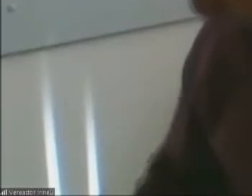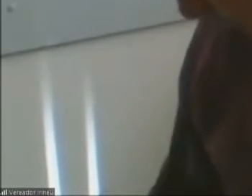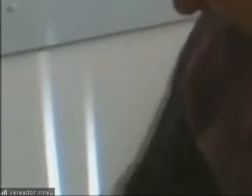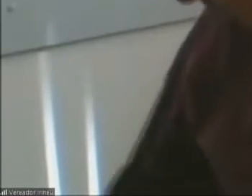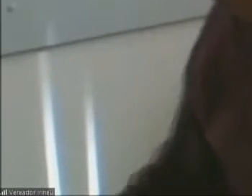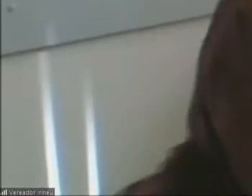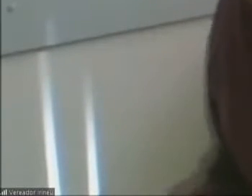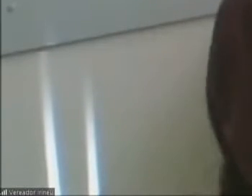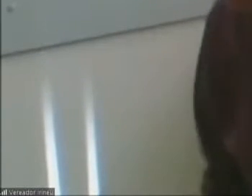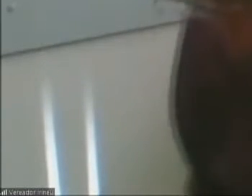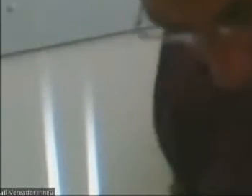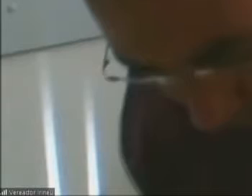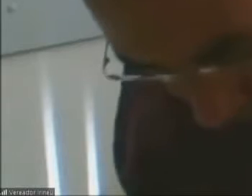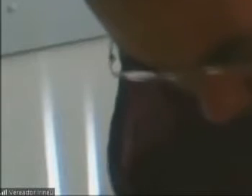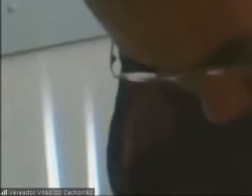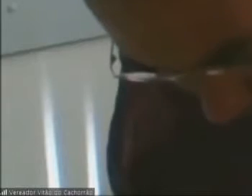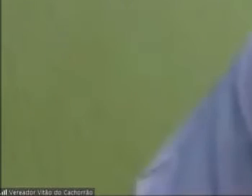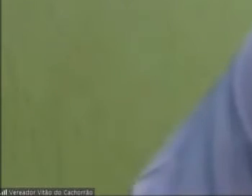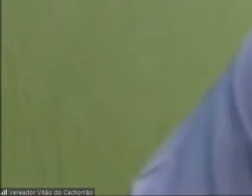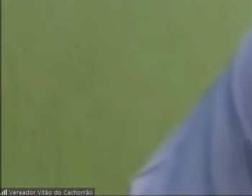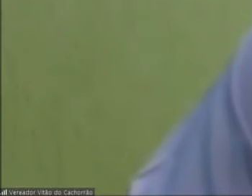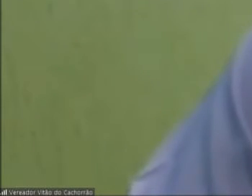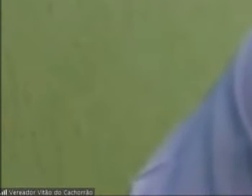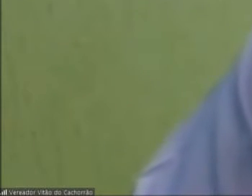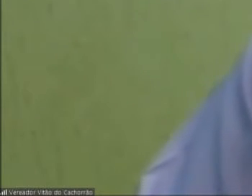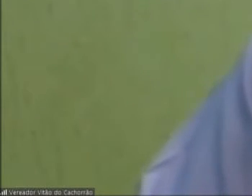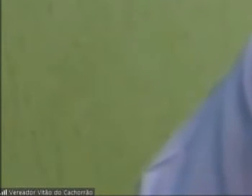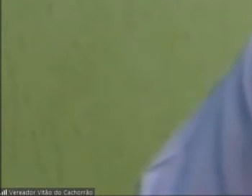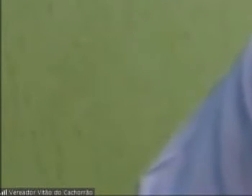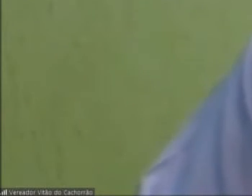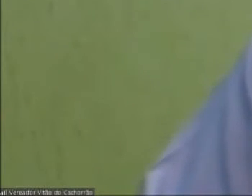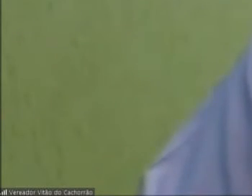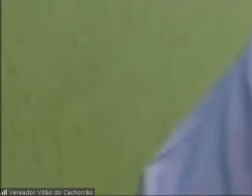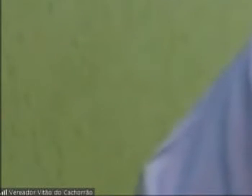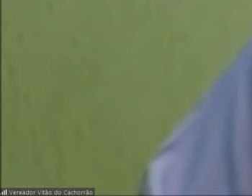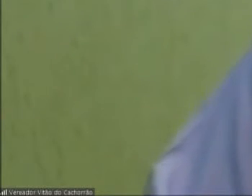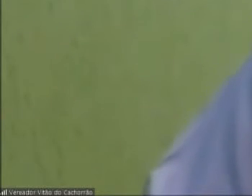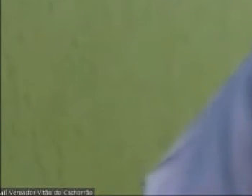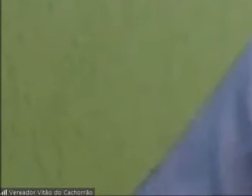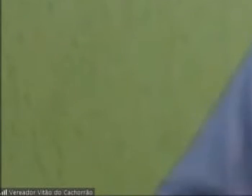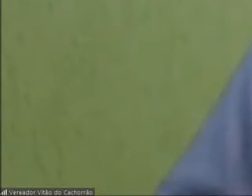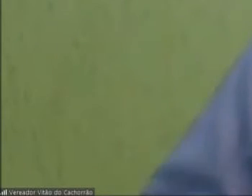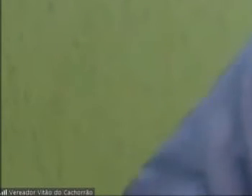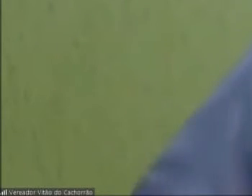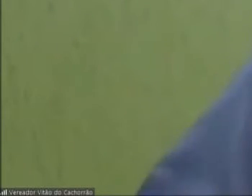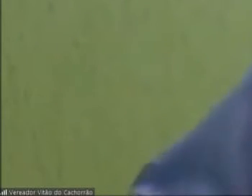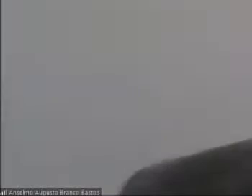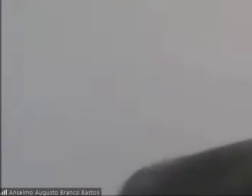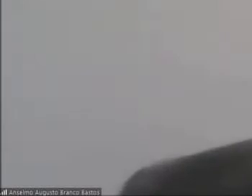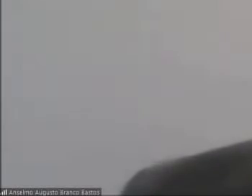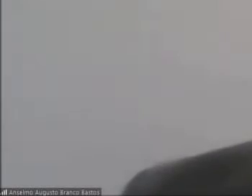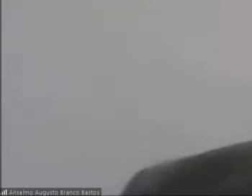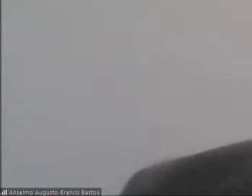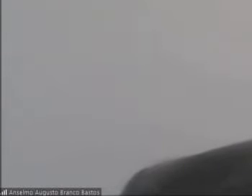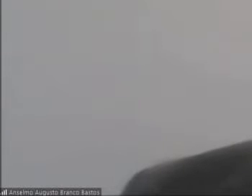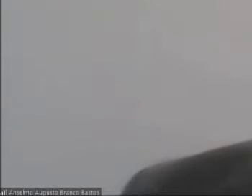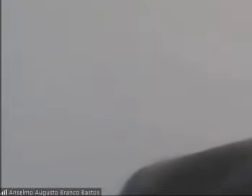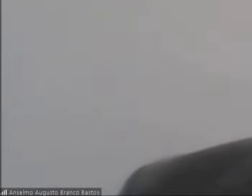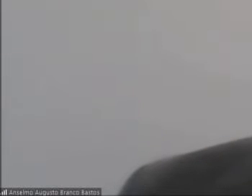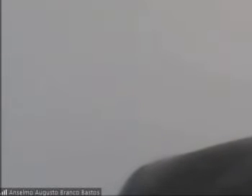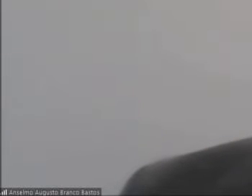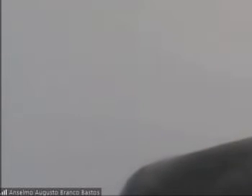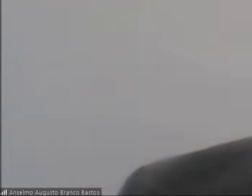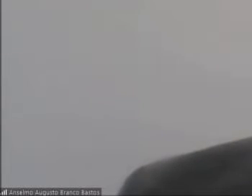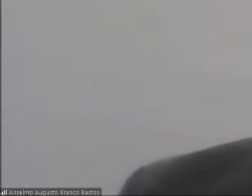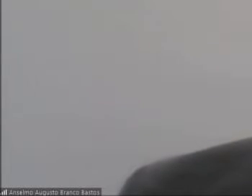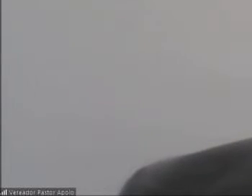Bom dia, Vitor. Bom dia a todos. Bom dia, doutor Anselmo. Irineu, Apolo. Bom dia, Vitão.